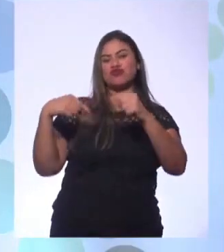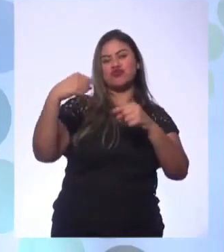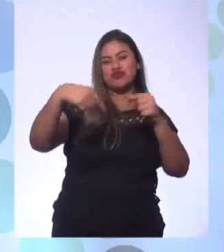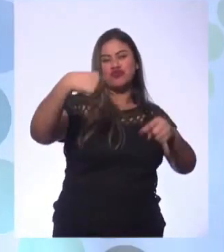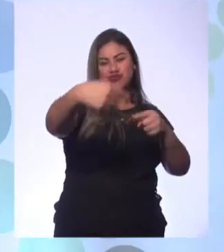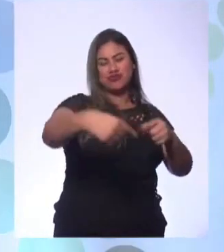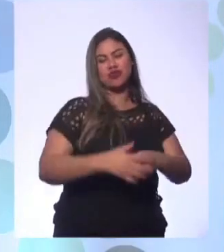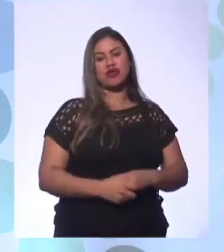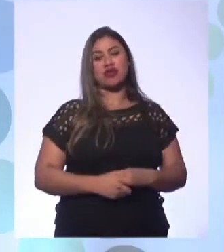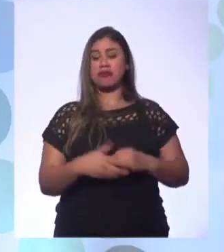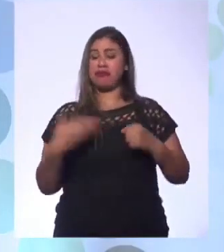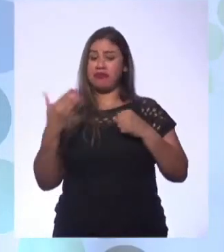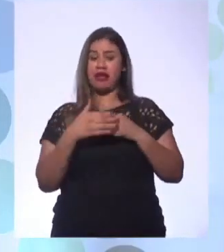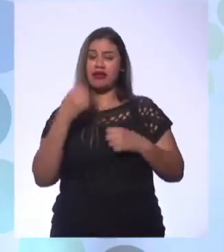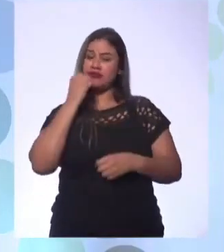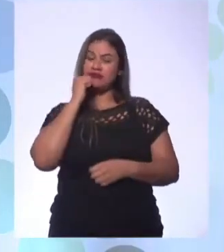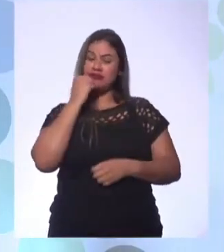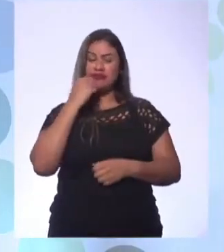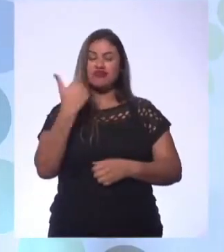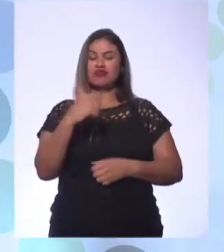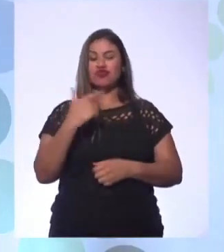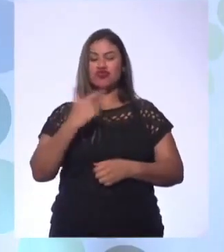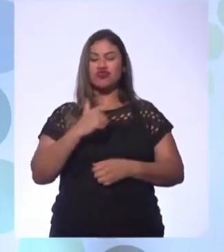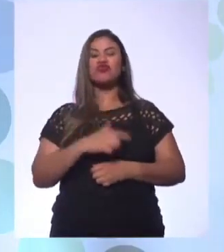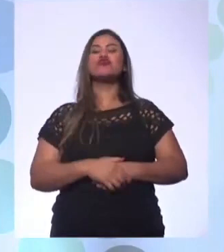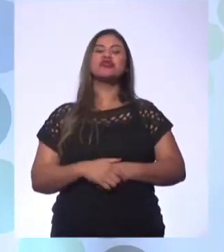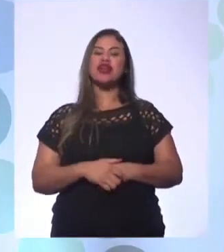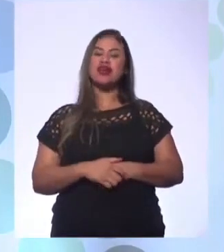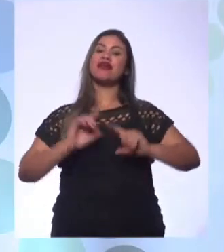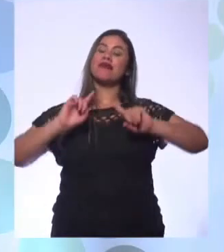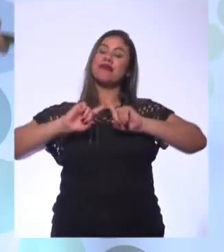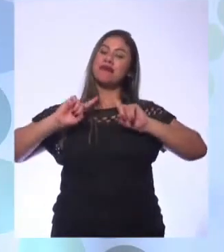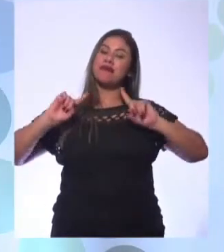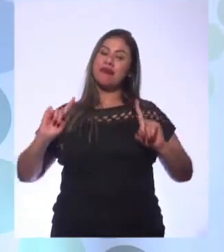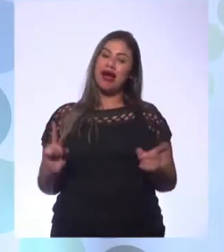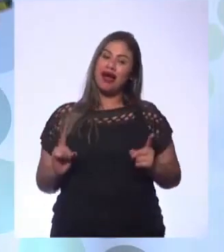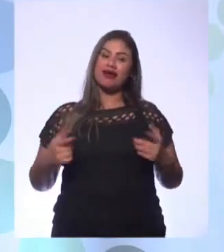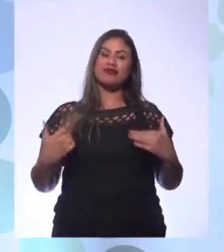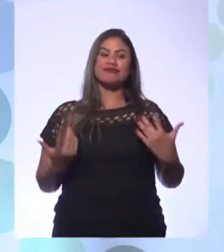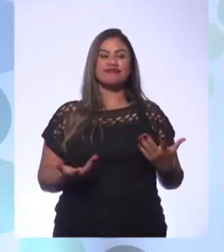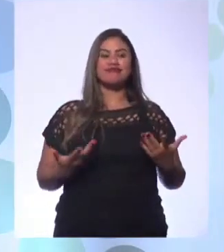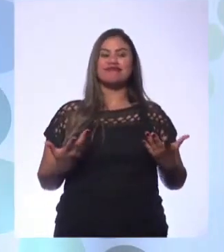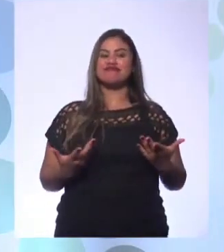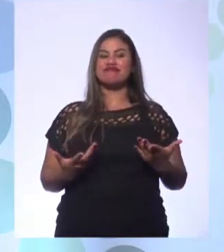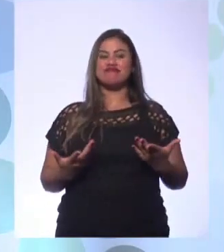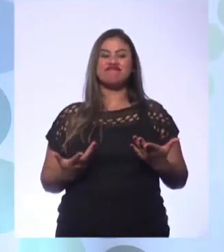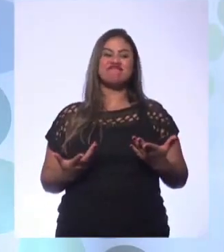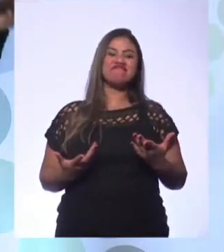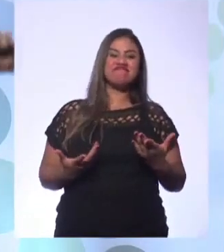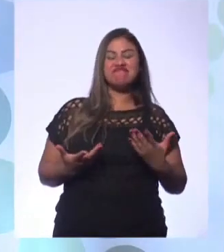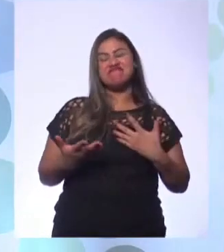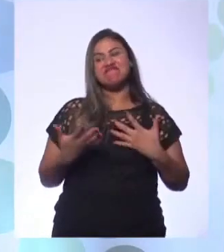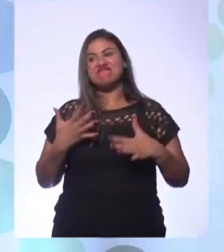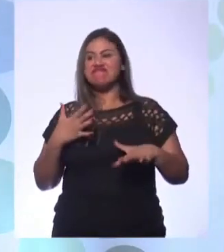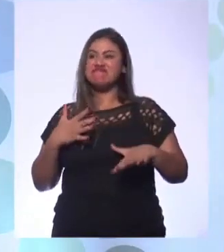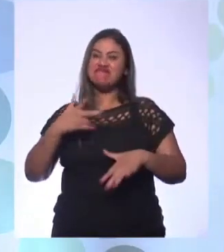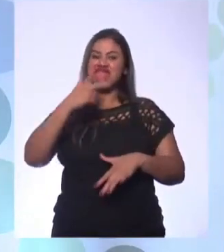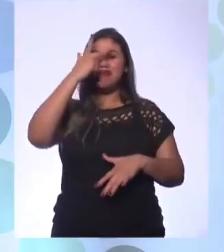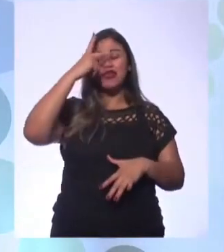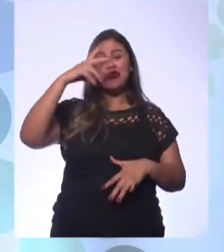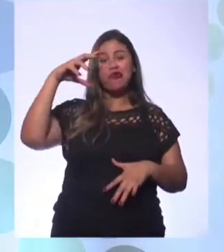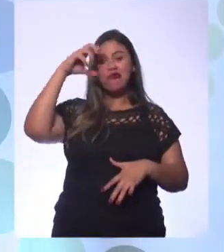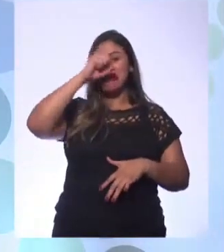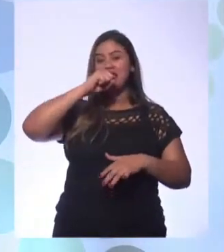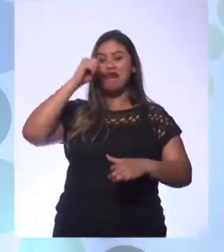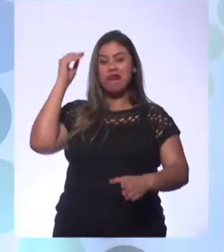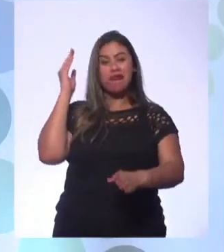não são cientificamente difundidos ou validados, mas, né, assim, meio que por acaso, as pessoas acabaram